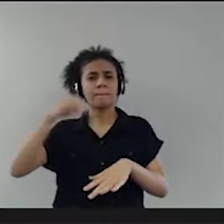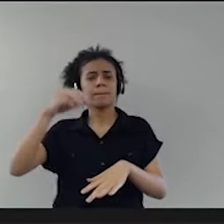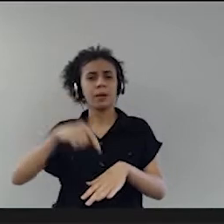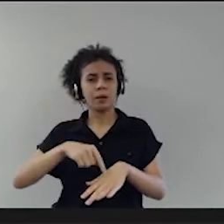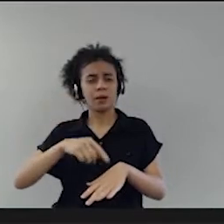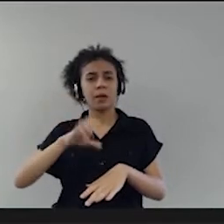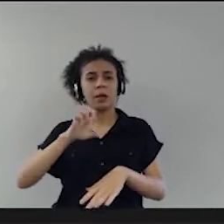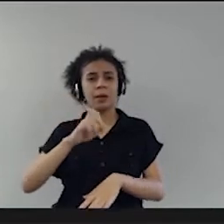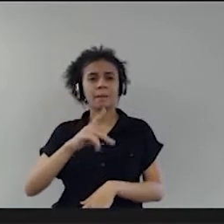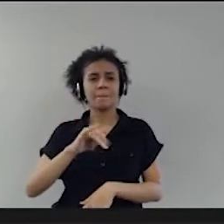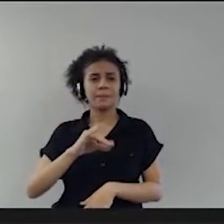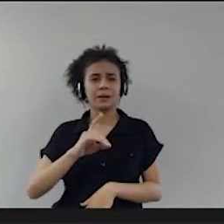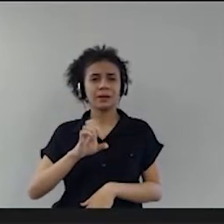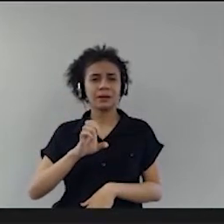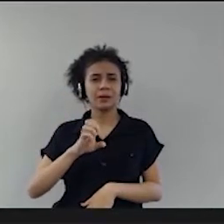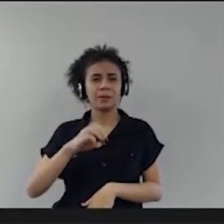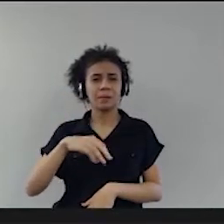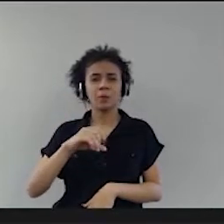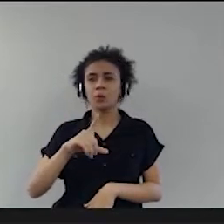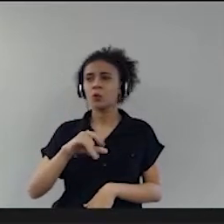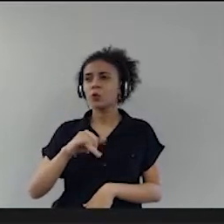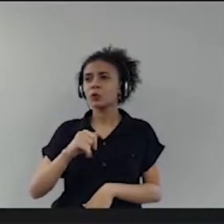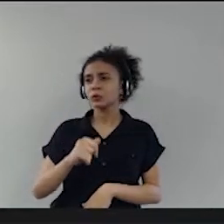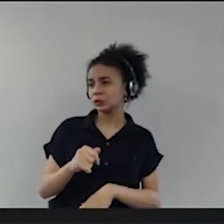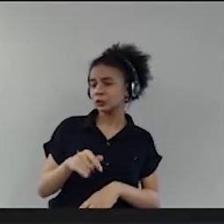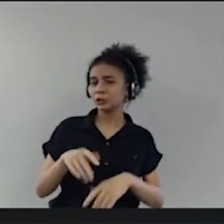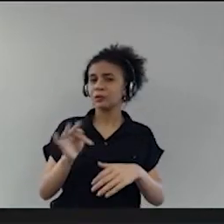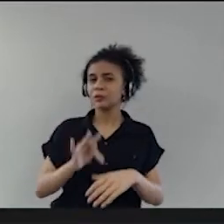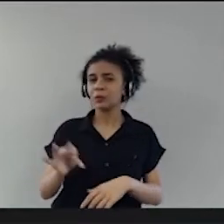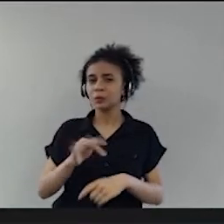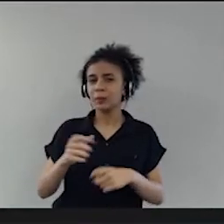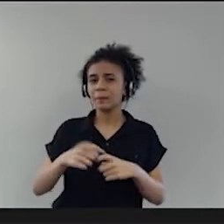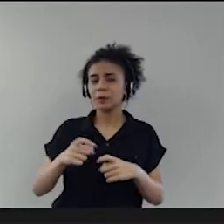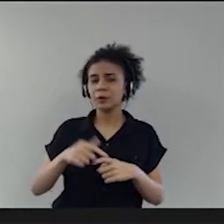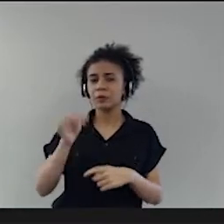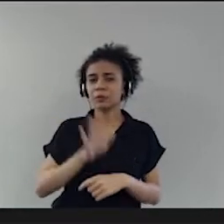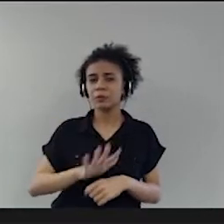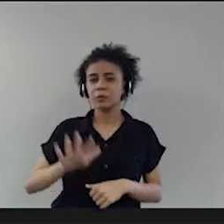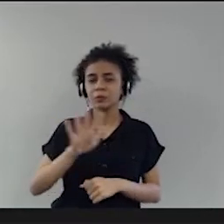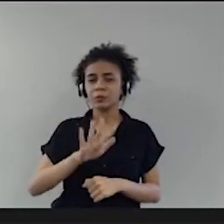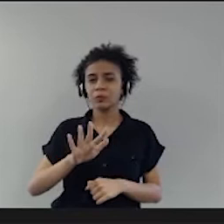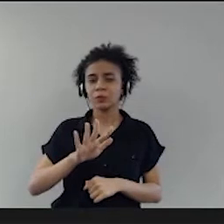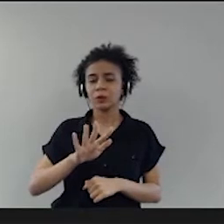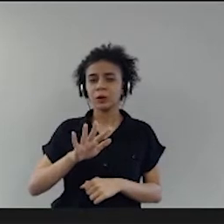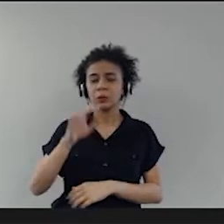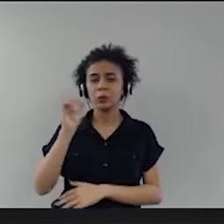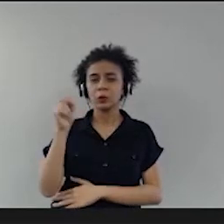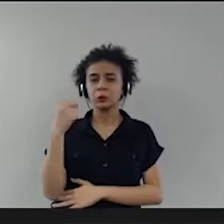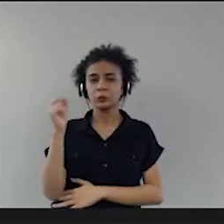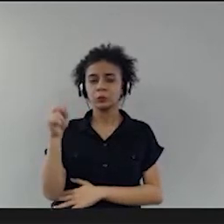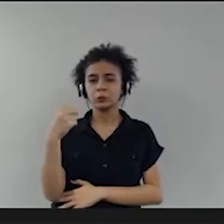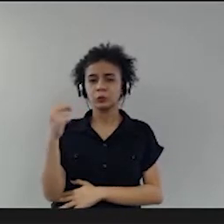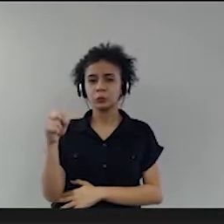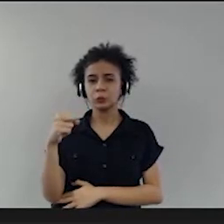em epidemiologia pela Faculdade de Medicina da Universidade Federal do Rio Grande do Sul,